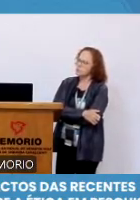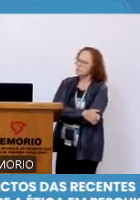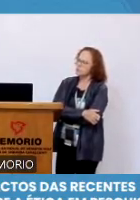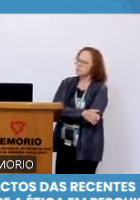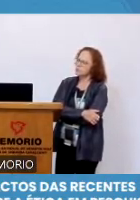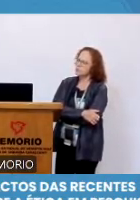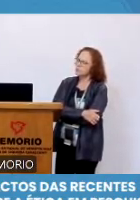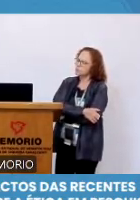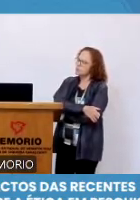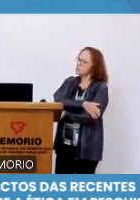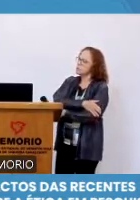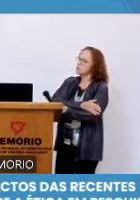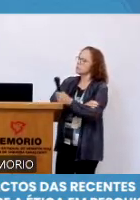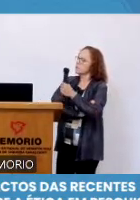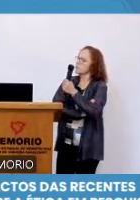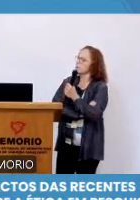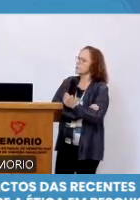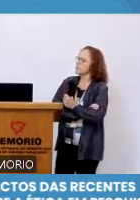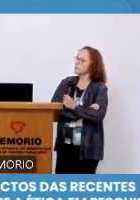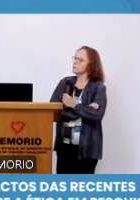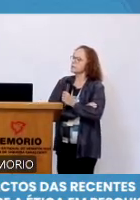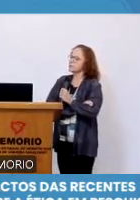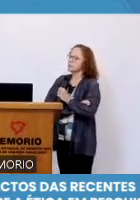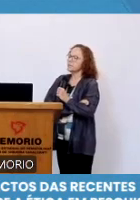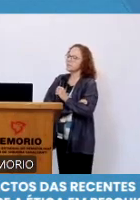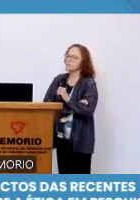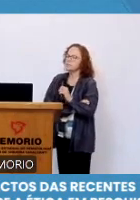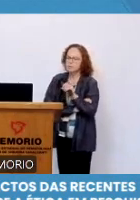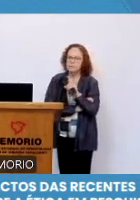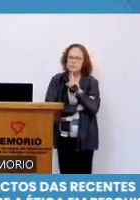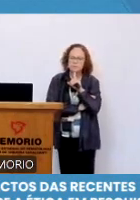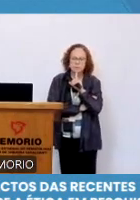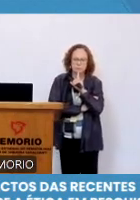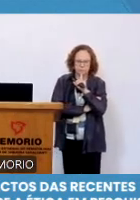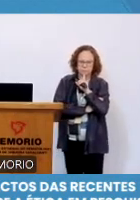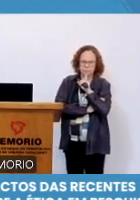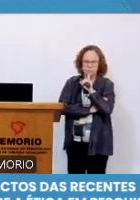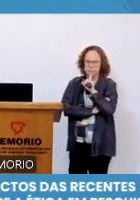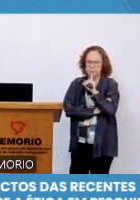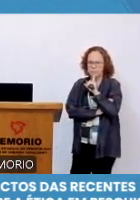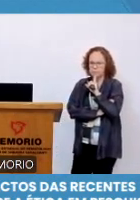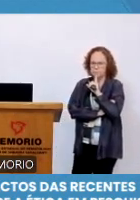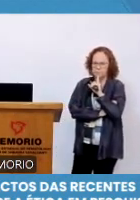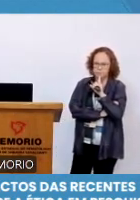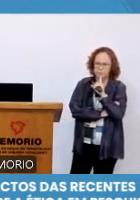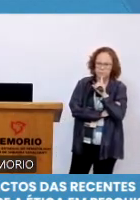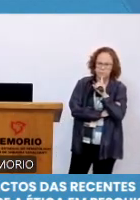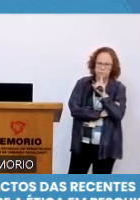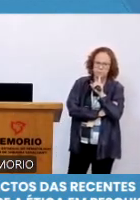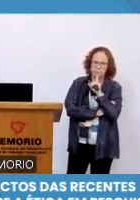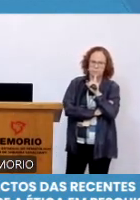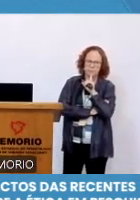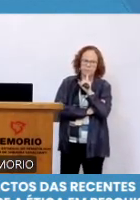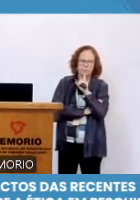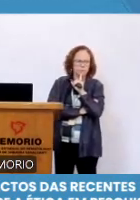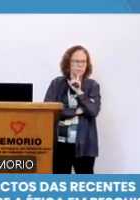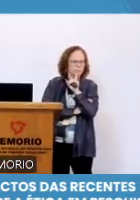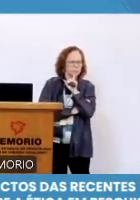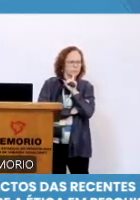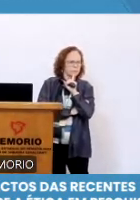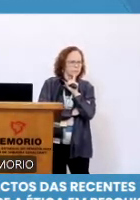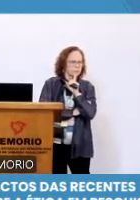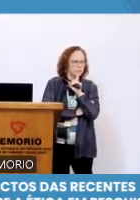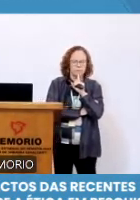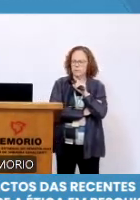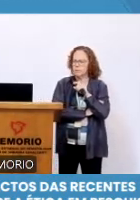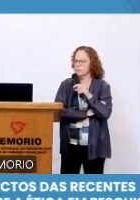conselhos ativos, mas não é o caso de todos os profissionais. Isso é algo que eu venho alertado, mas que então todas